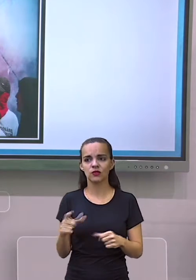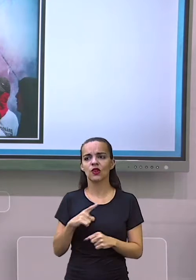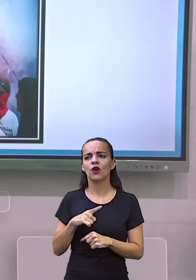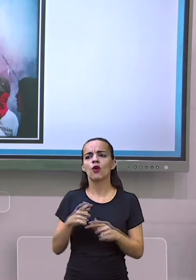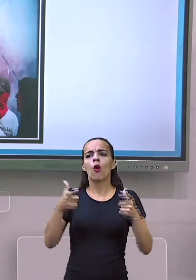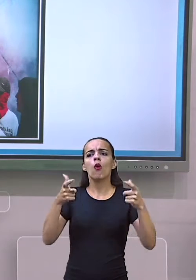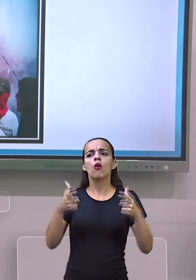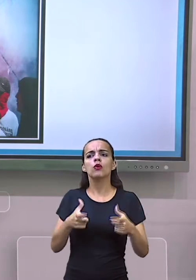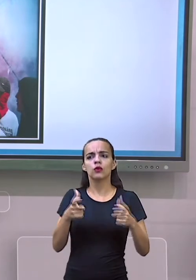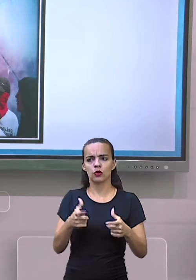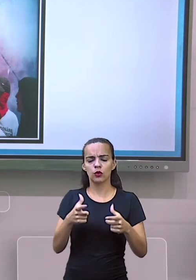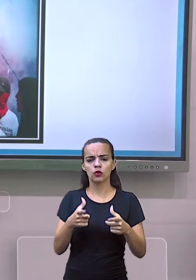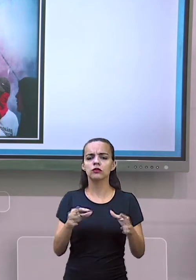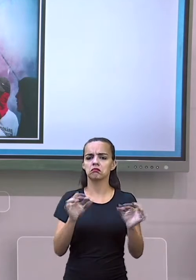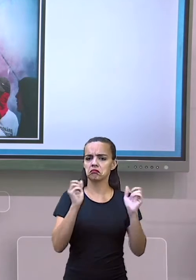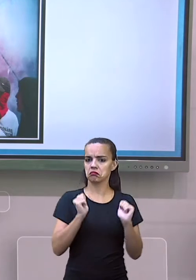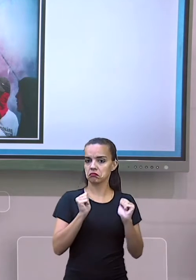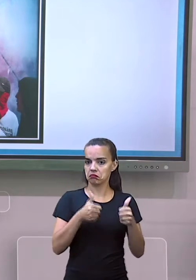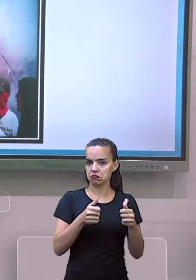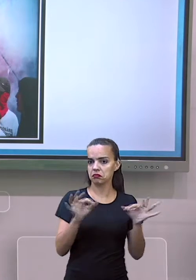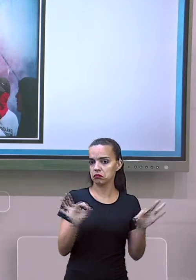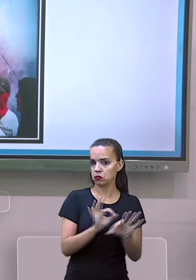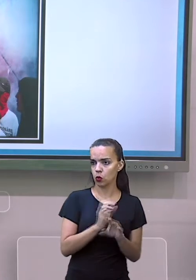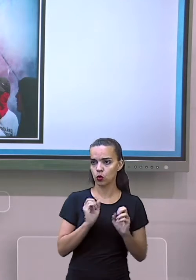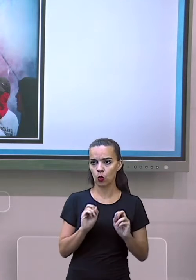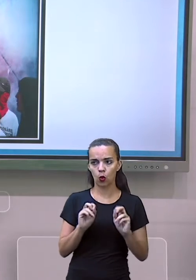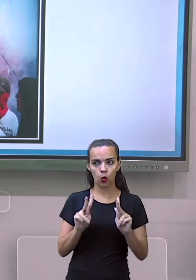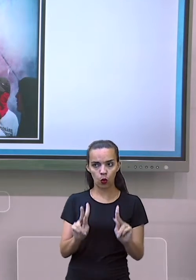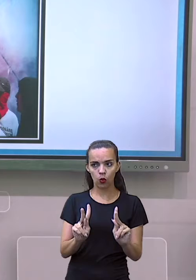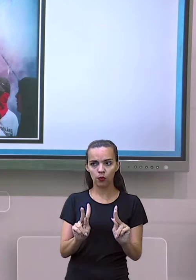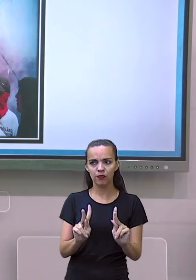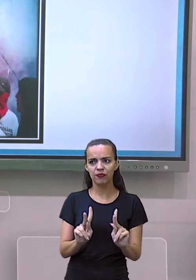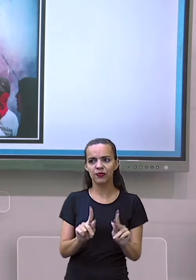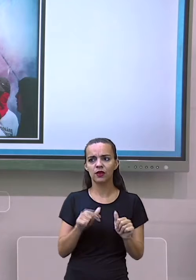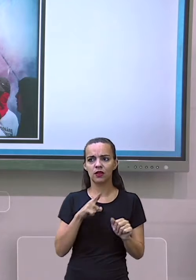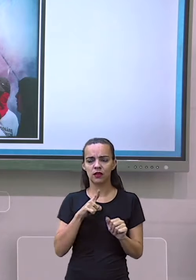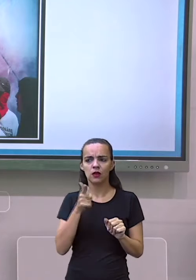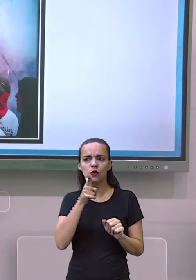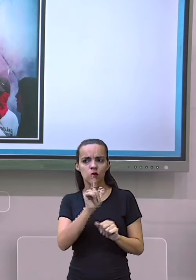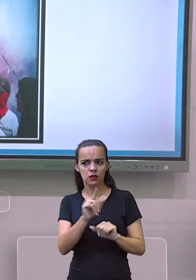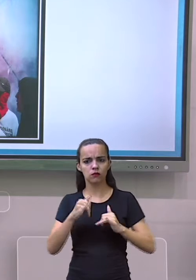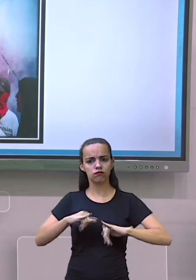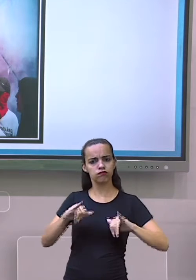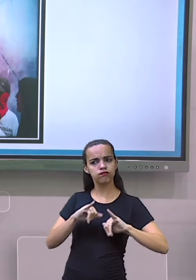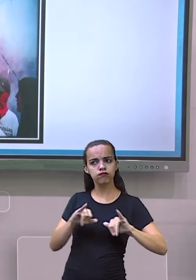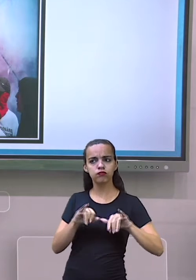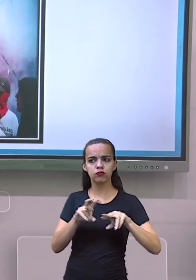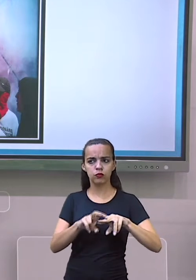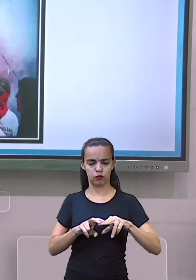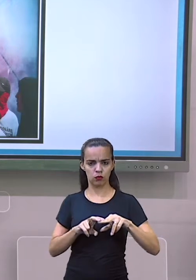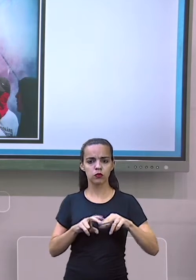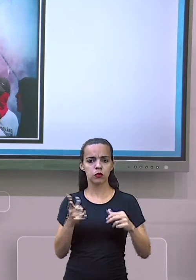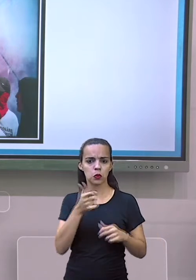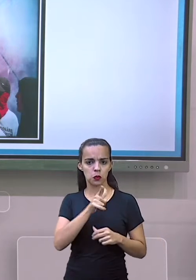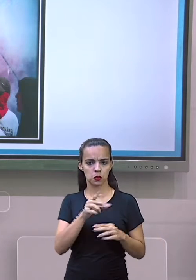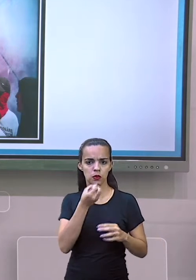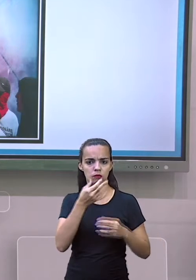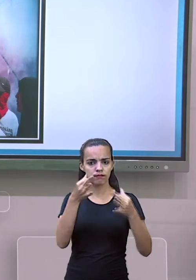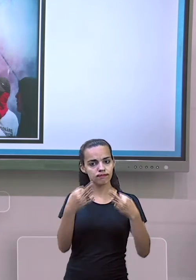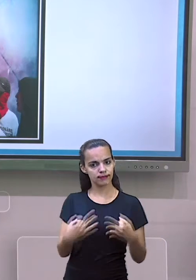onde funcionou? Os países que pregam essa doutrina. Onde funcionou?